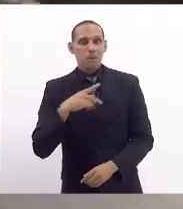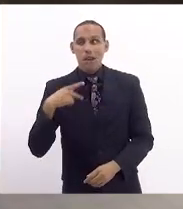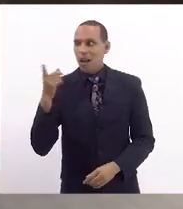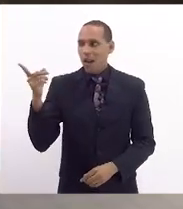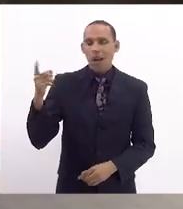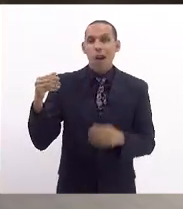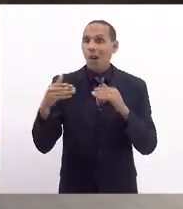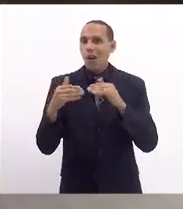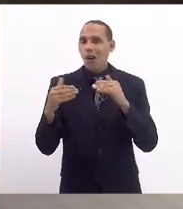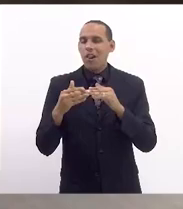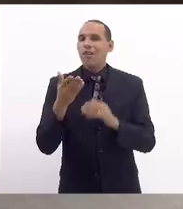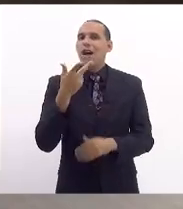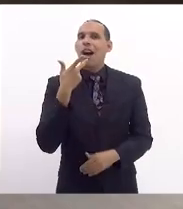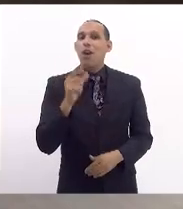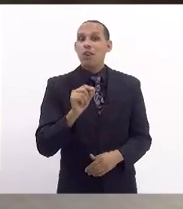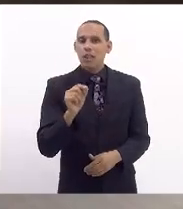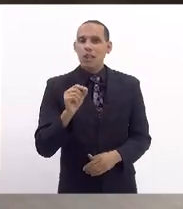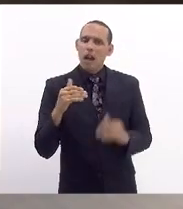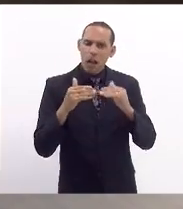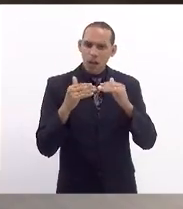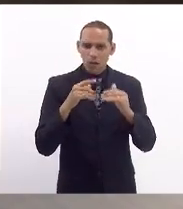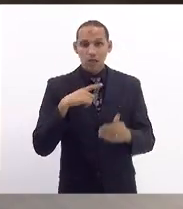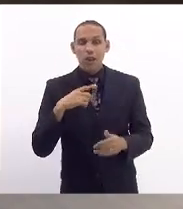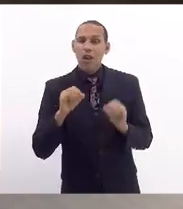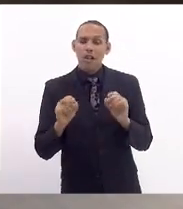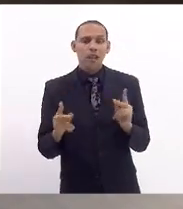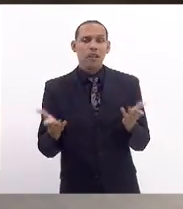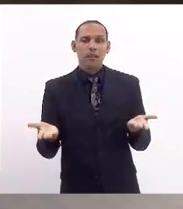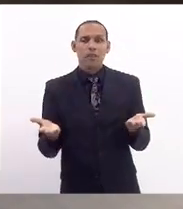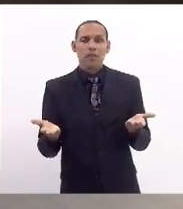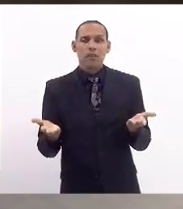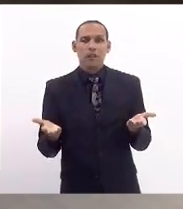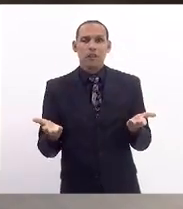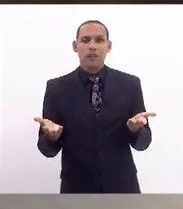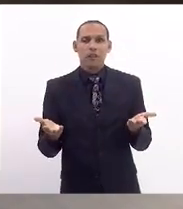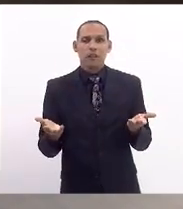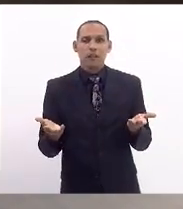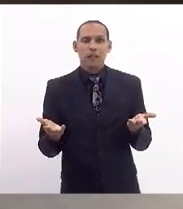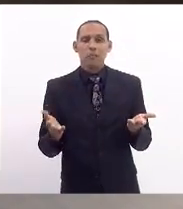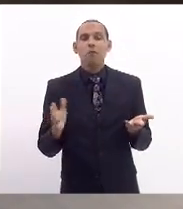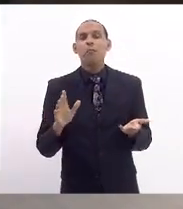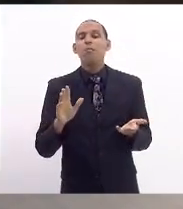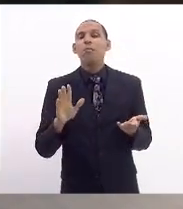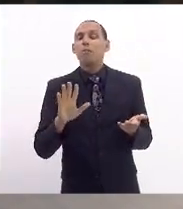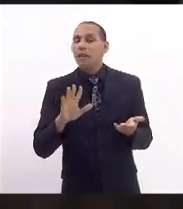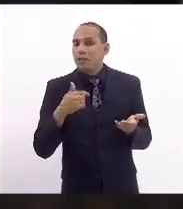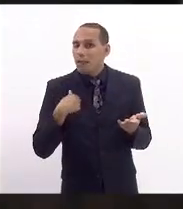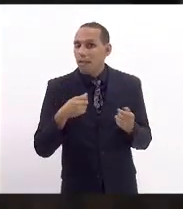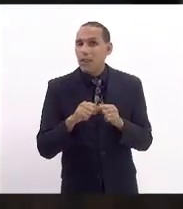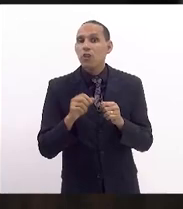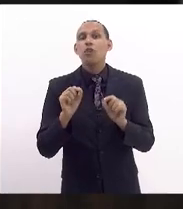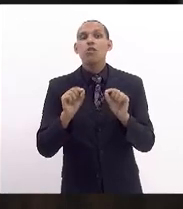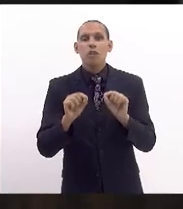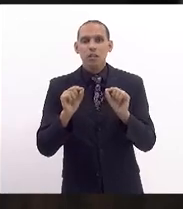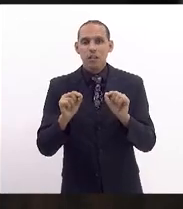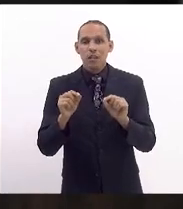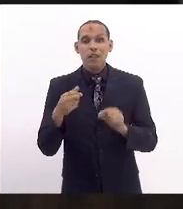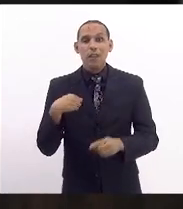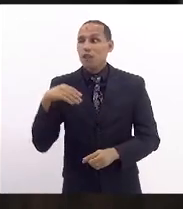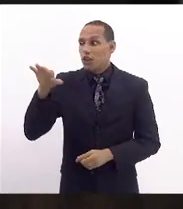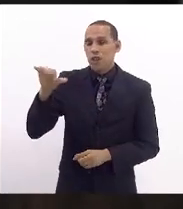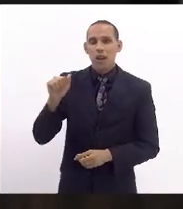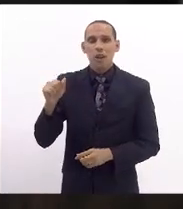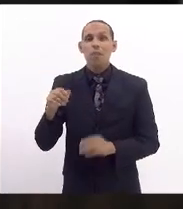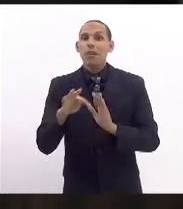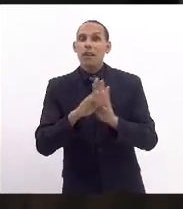defensor geral e vossa excelência disse tem acordo Ok então mas a Deus não tem sabedoria no primeiro defensor de agradeço e